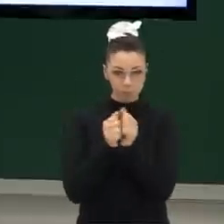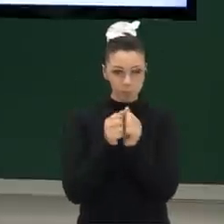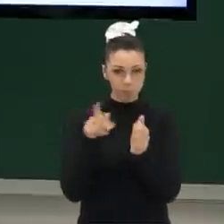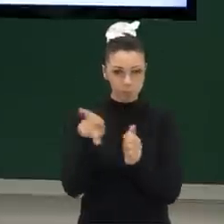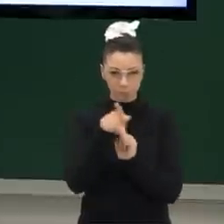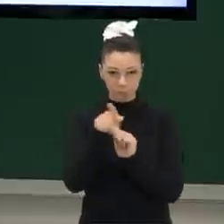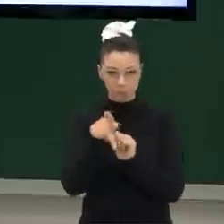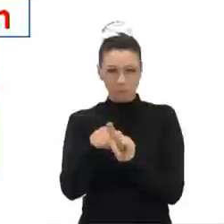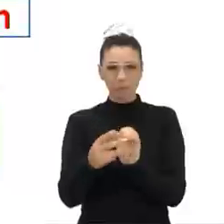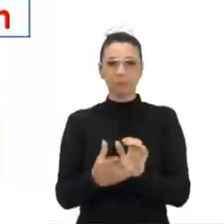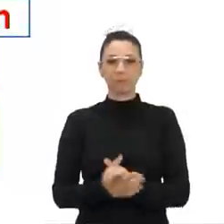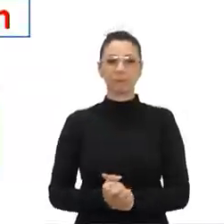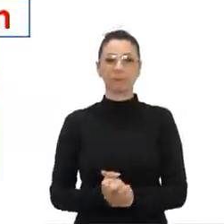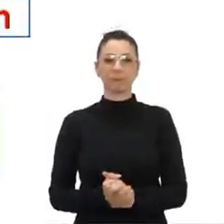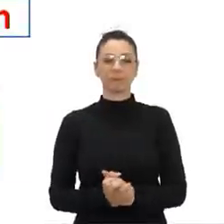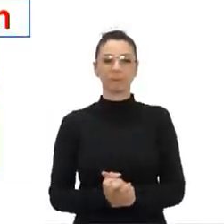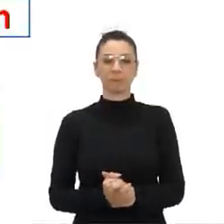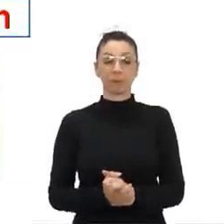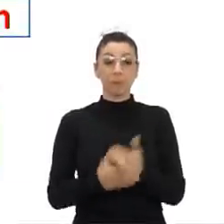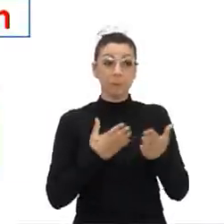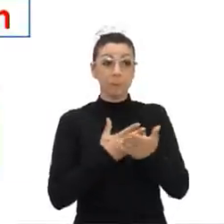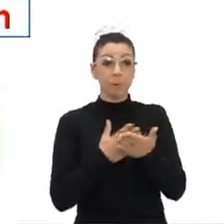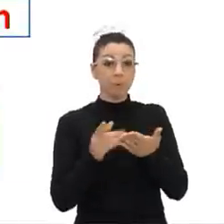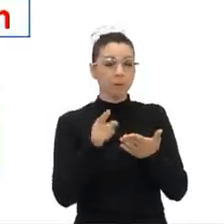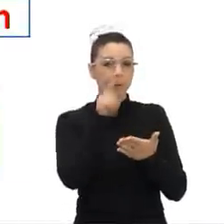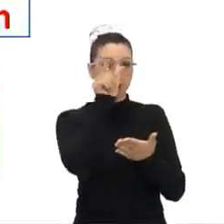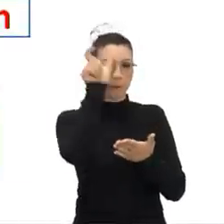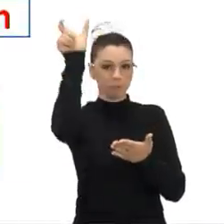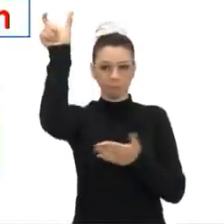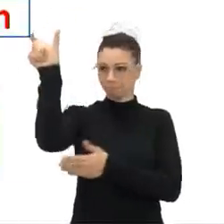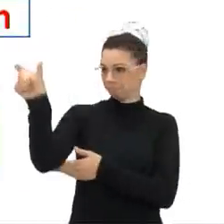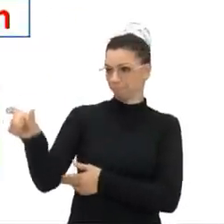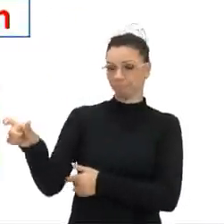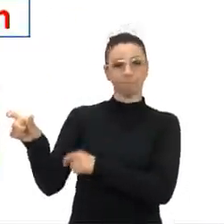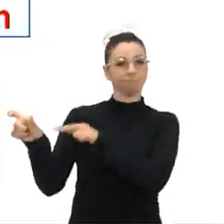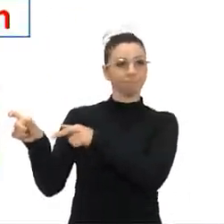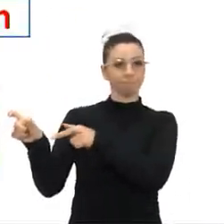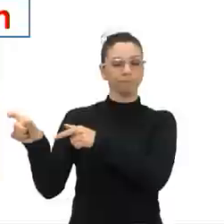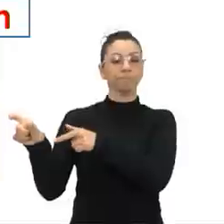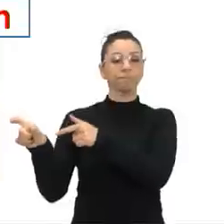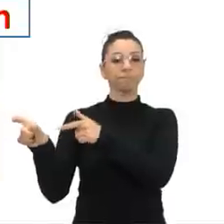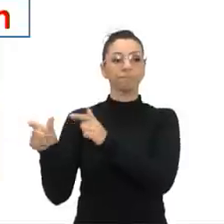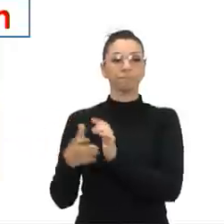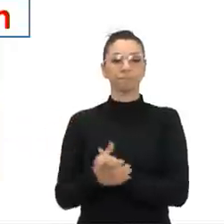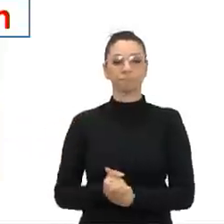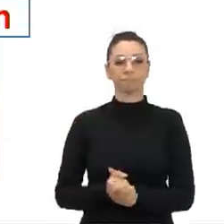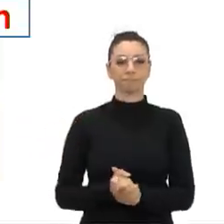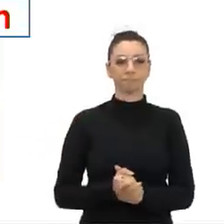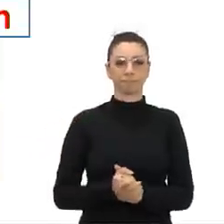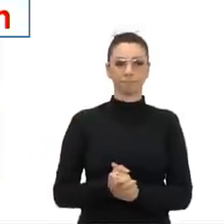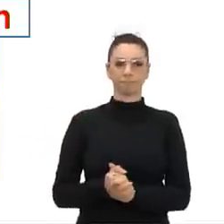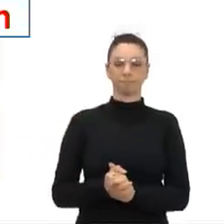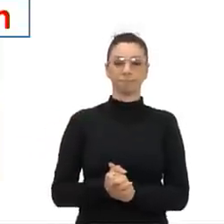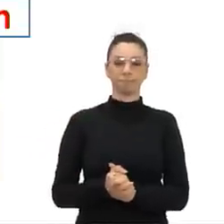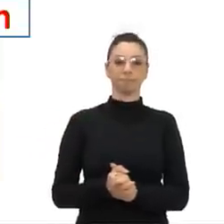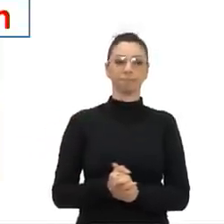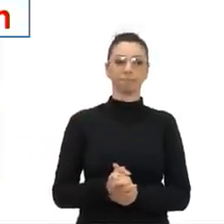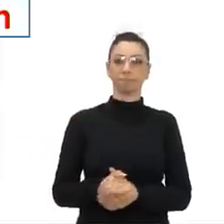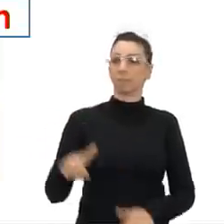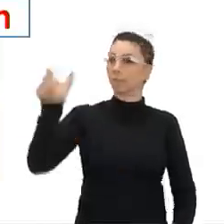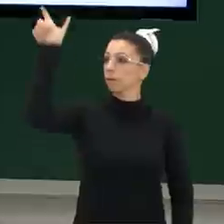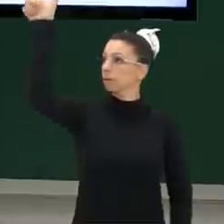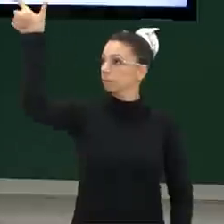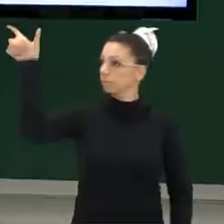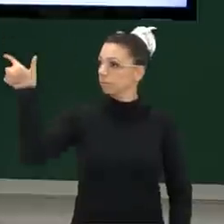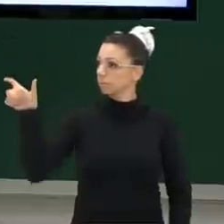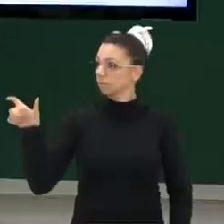Então vamos lá. Nós vamos começar por aqui, que fica mais fácil e daí a teacher não vai ficar na frente da tela, ok? Então aquela